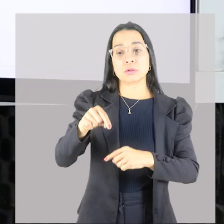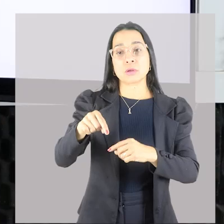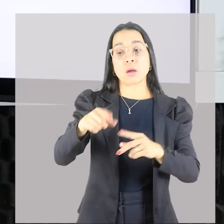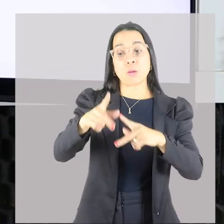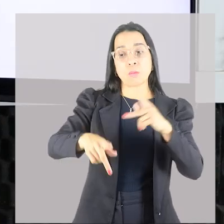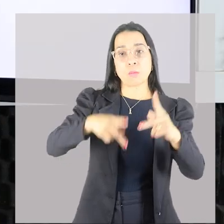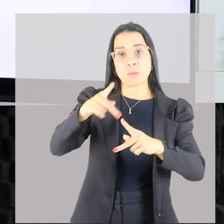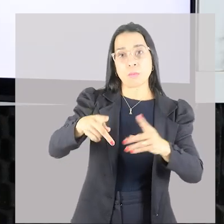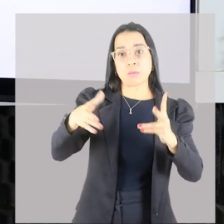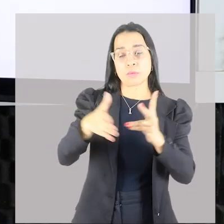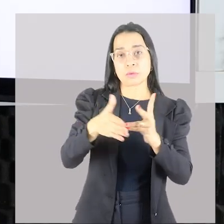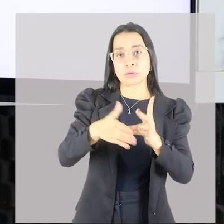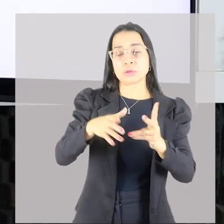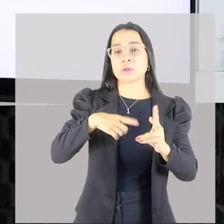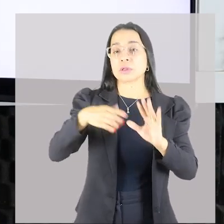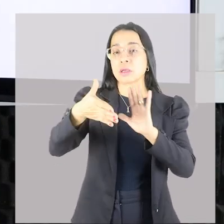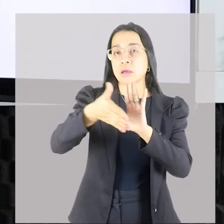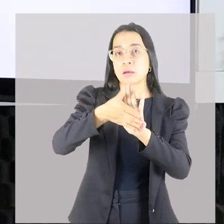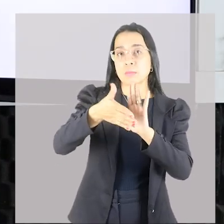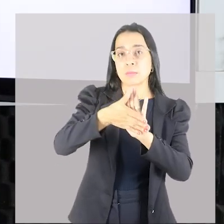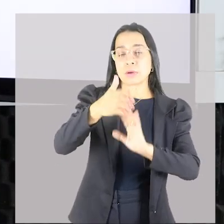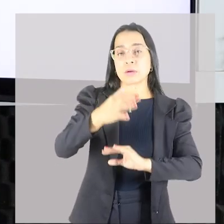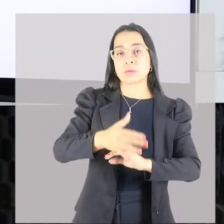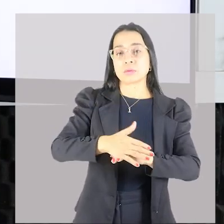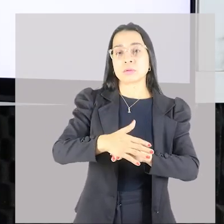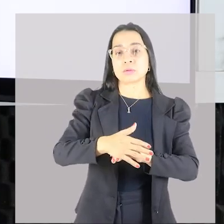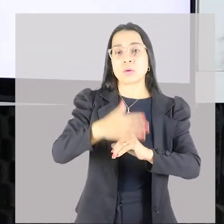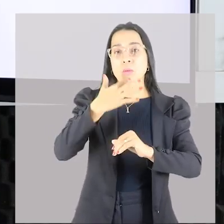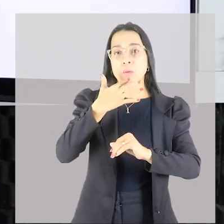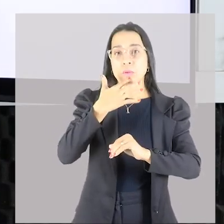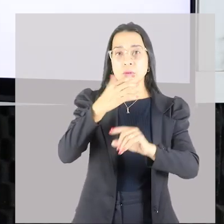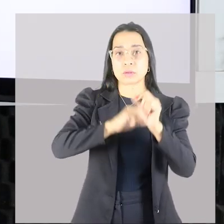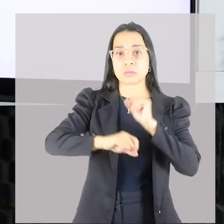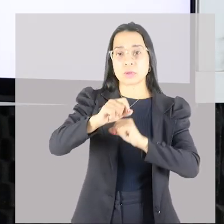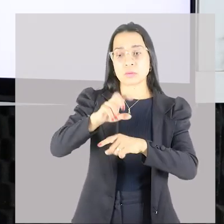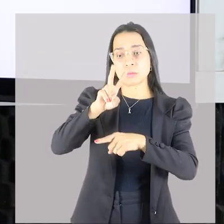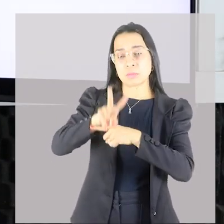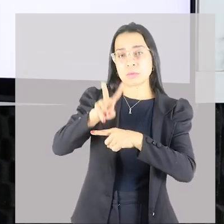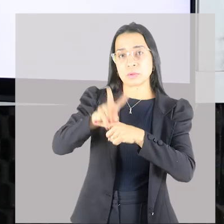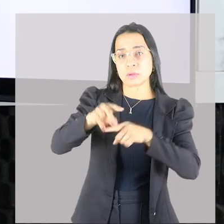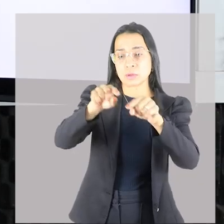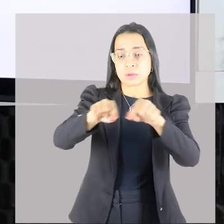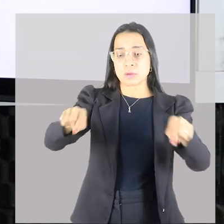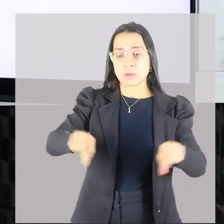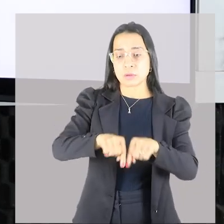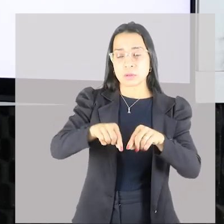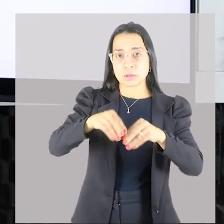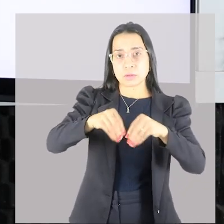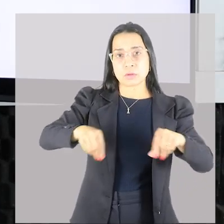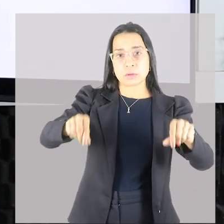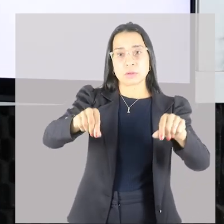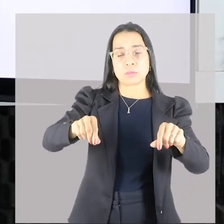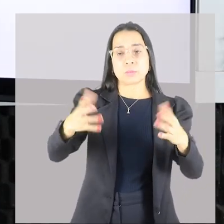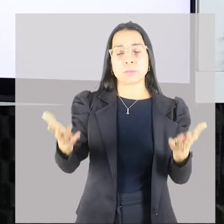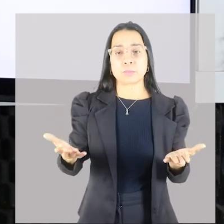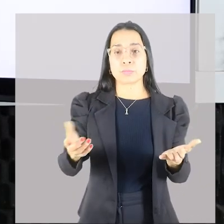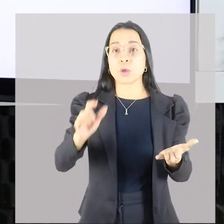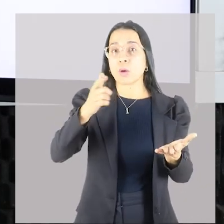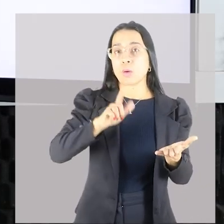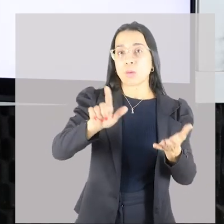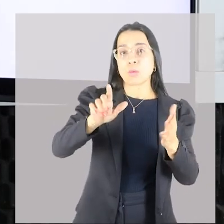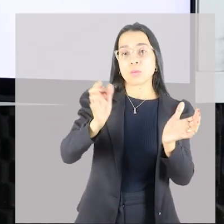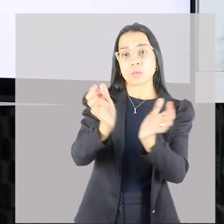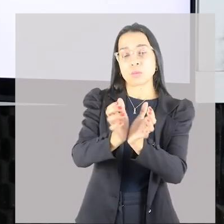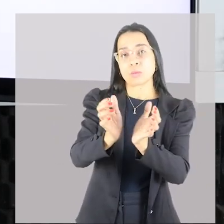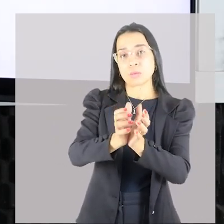têm essa pauta do reconhecimento e da preservação territorial, né, das suas regiões ali de aldeias. Outro grupo